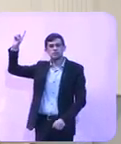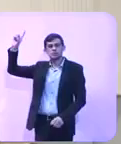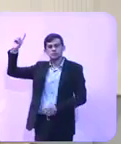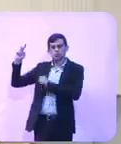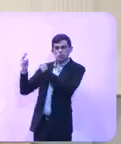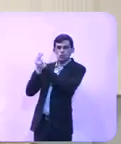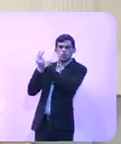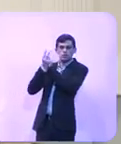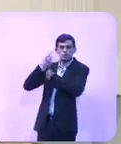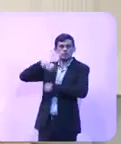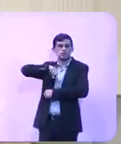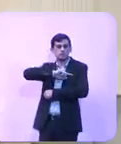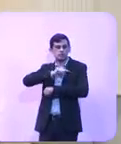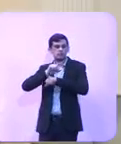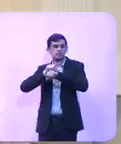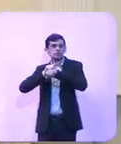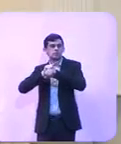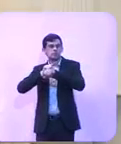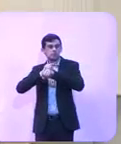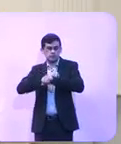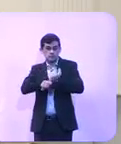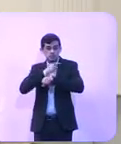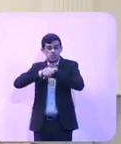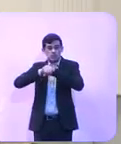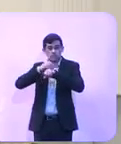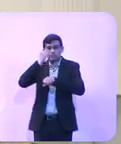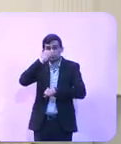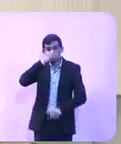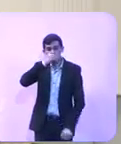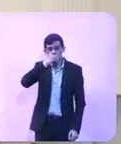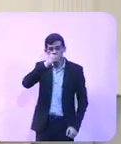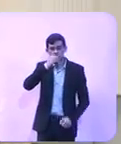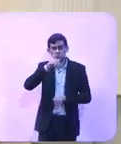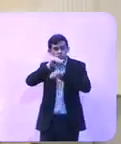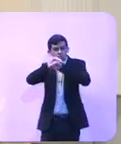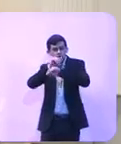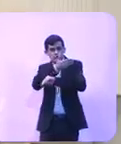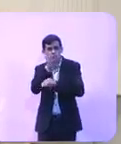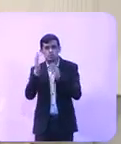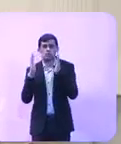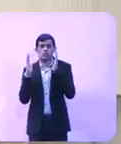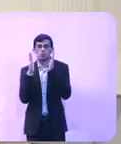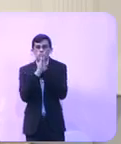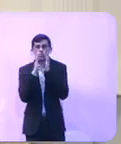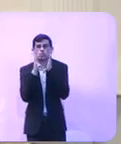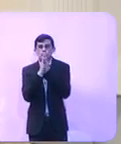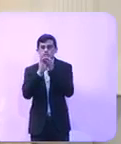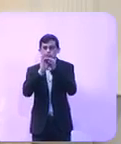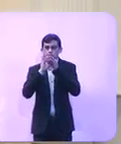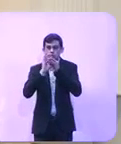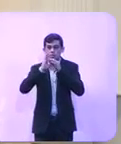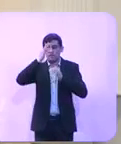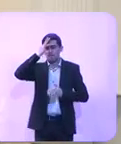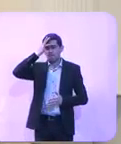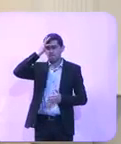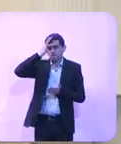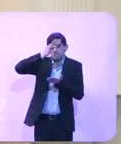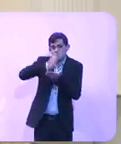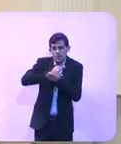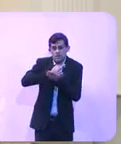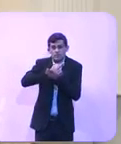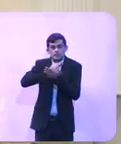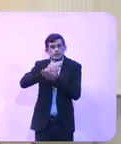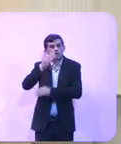fraqueza. Eu queria desafiar você a fazer essa oração junto comigo agora. Uma oração de fé.